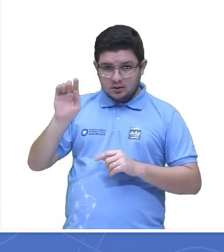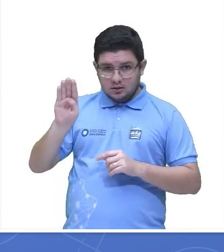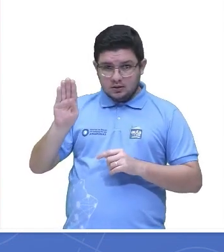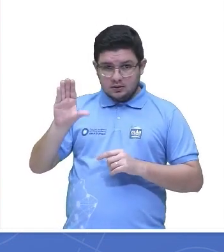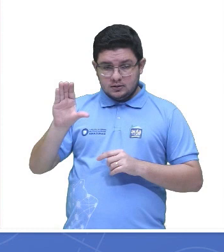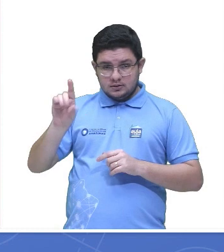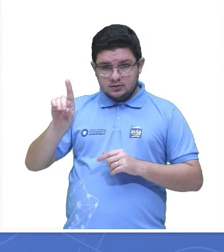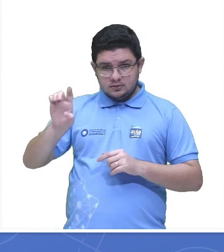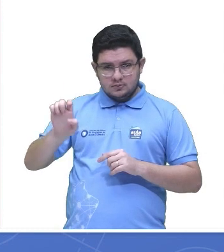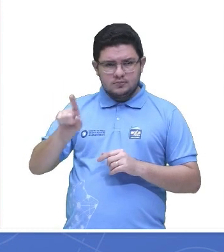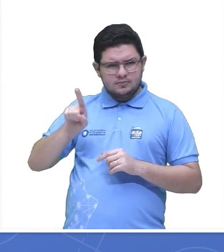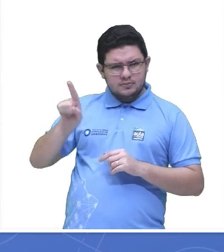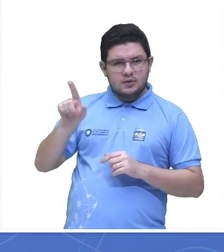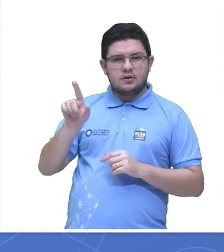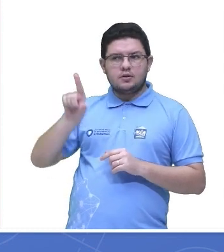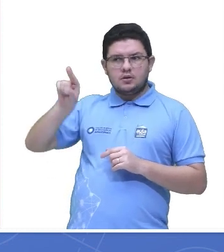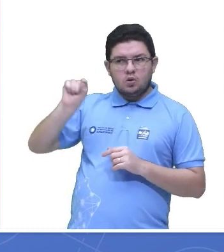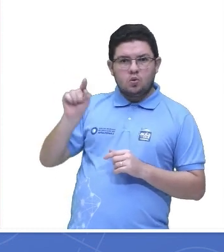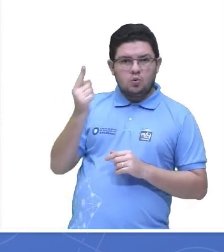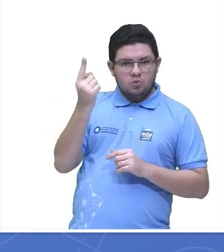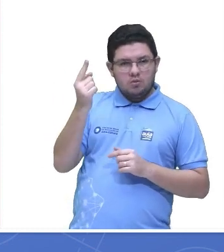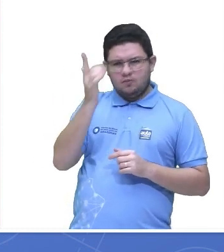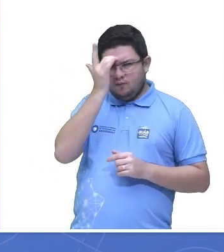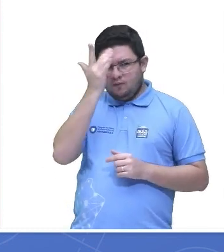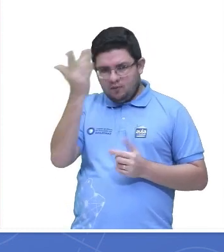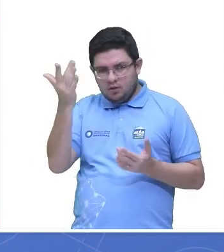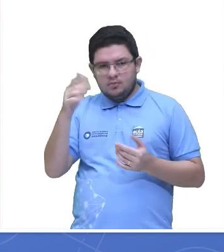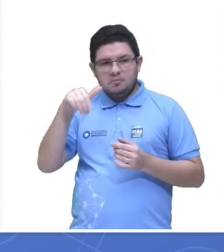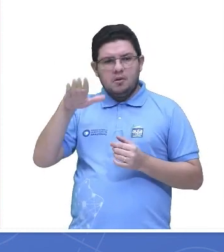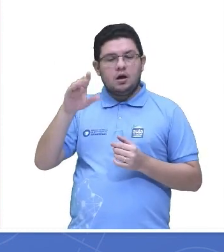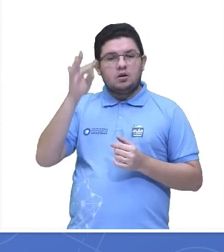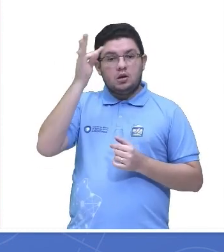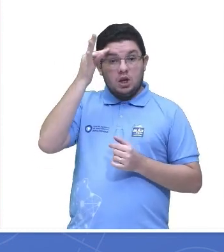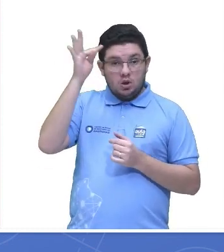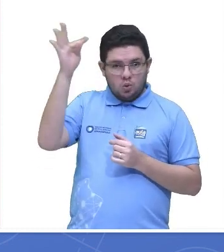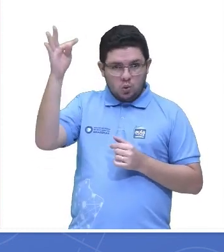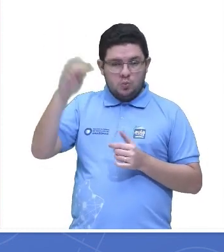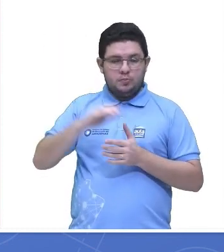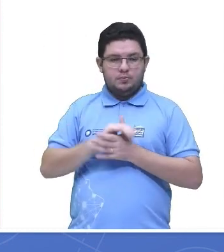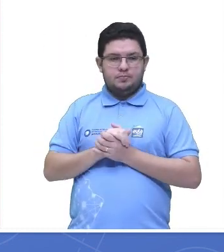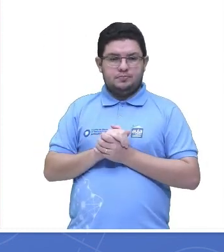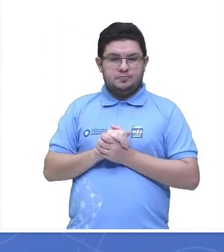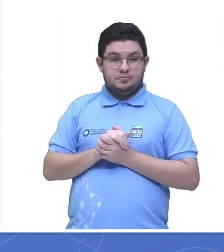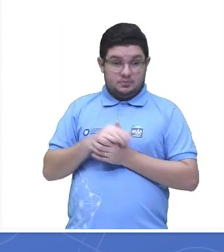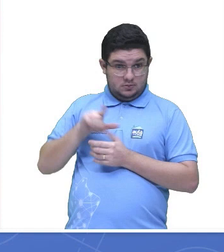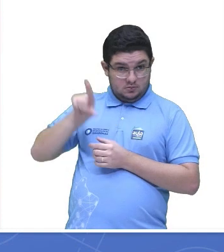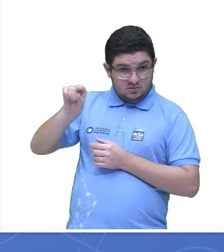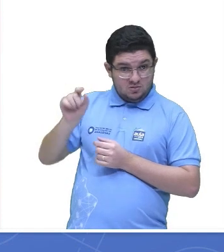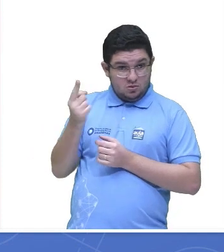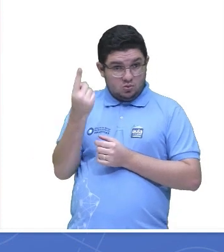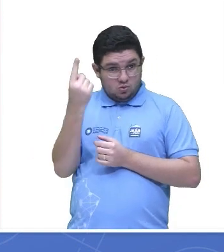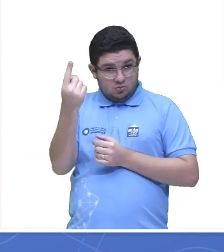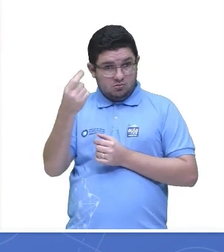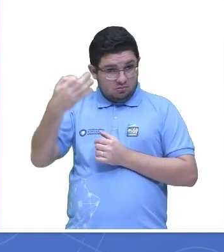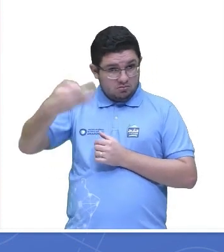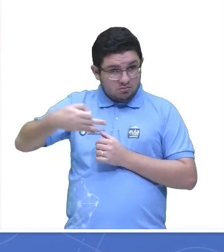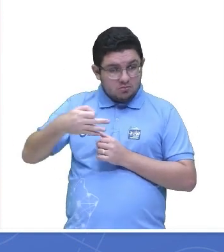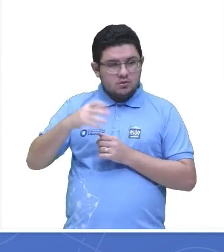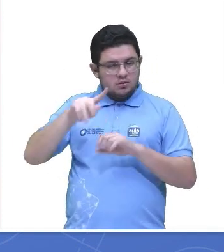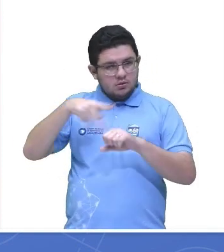mais uma questão ali de teoria, né? E vocês vão identificar, na sequência a gente vem para